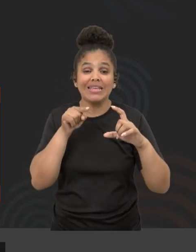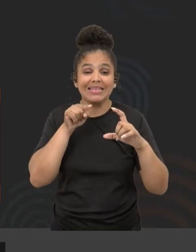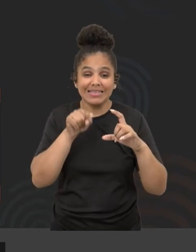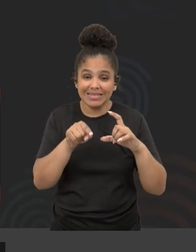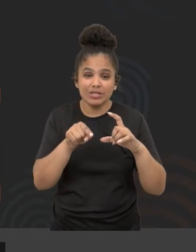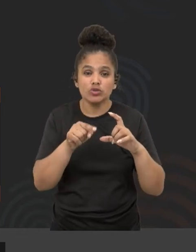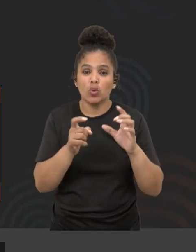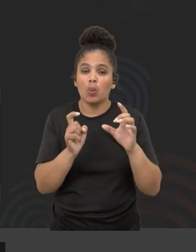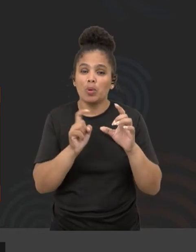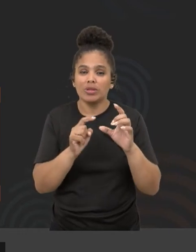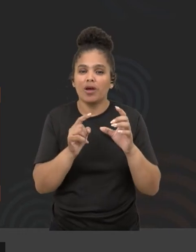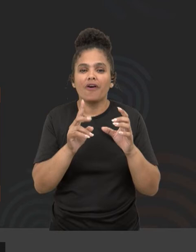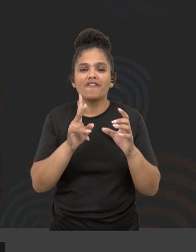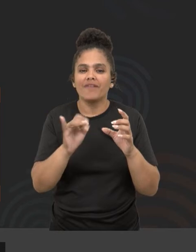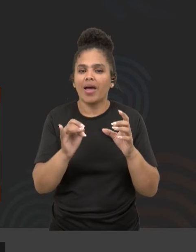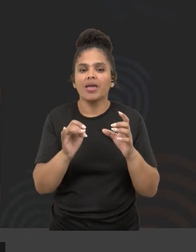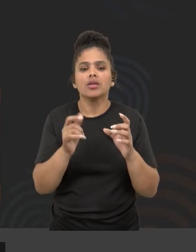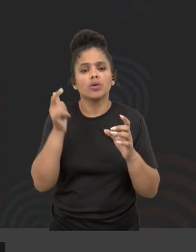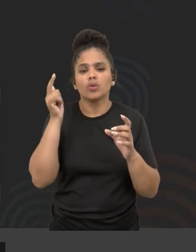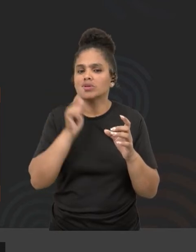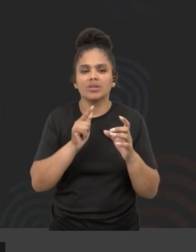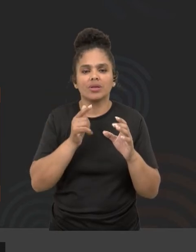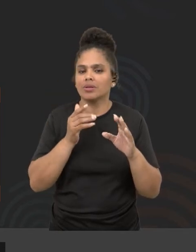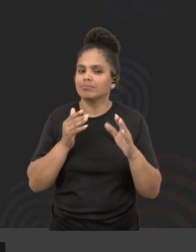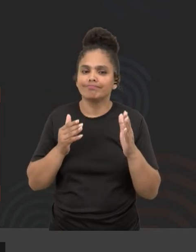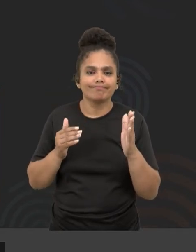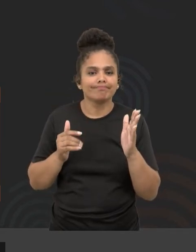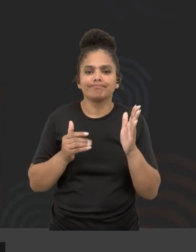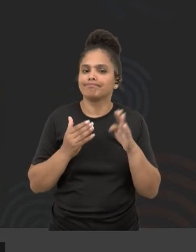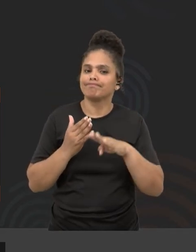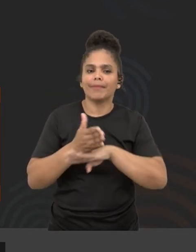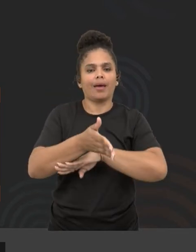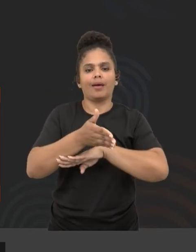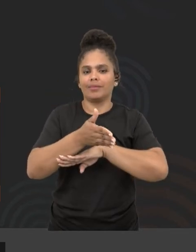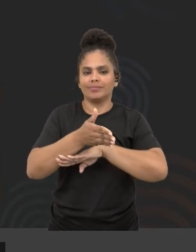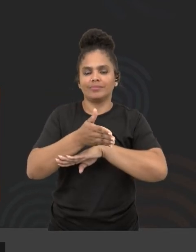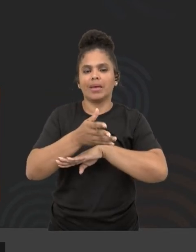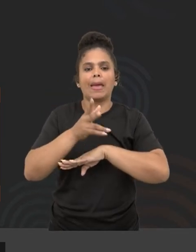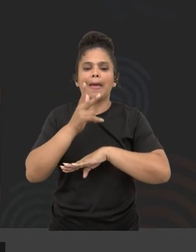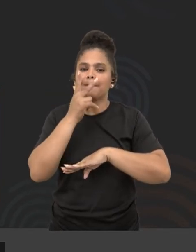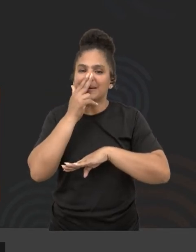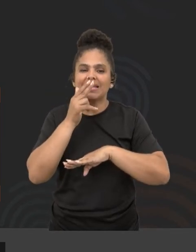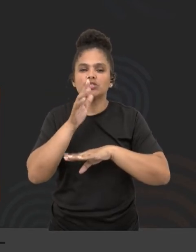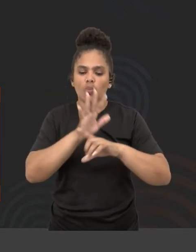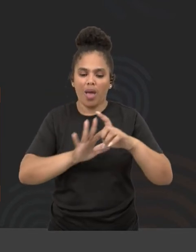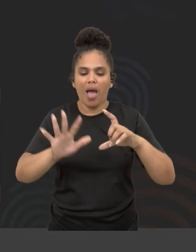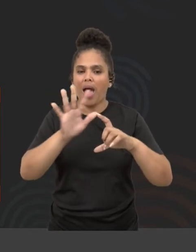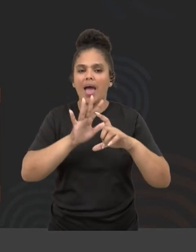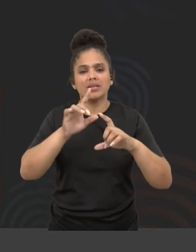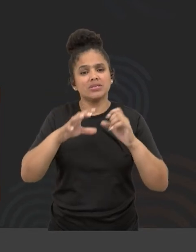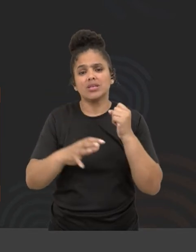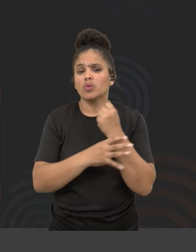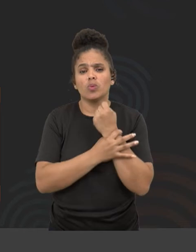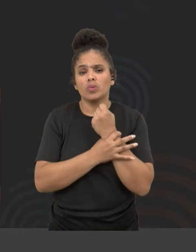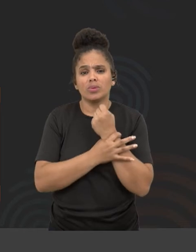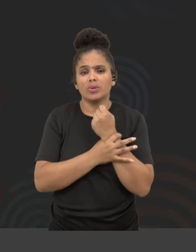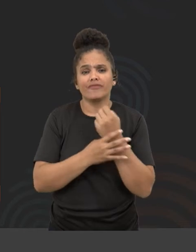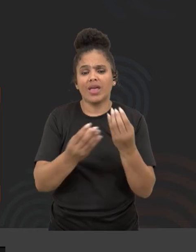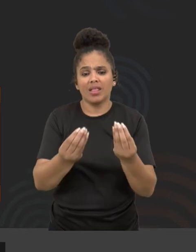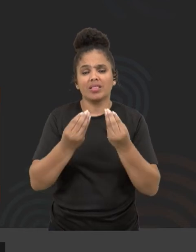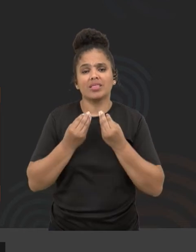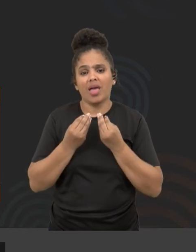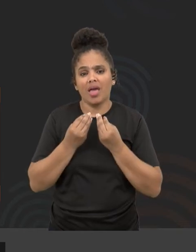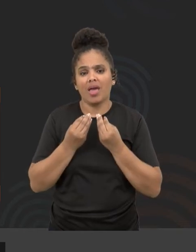esse botão ele vai ser ativado mesmo assim. Então é como se fosse uma área de segurança para que a gente possa